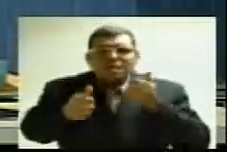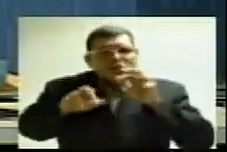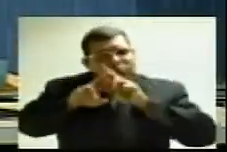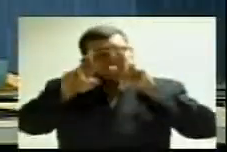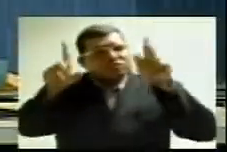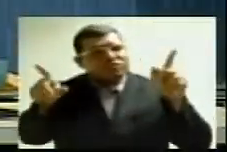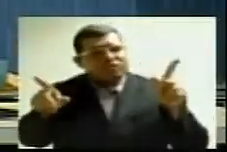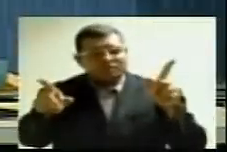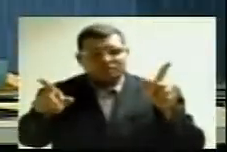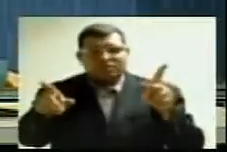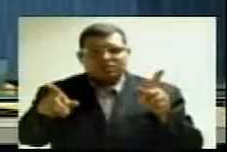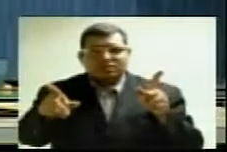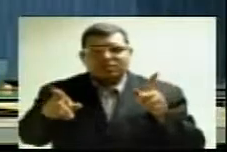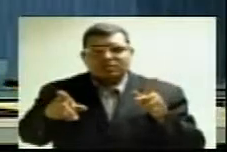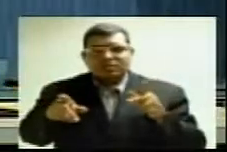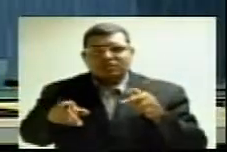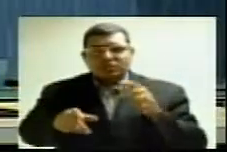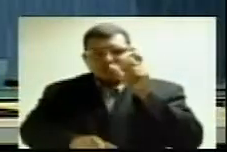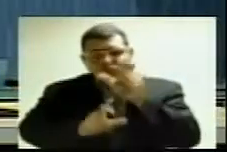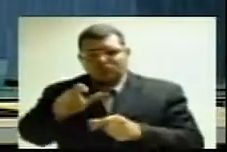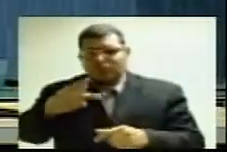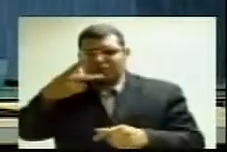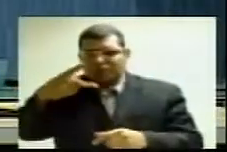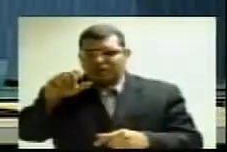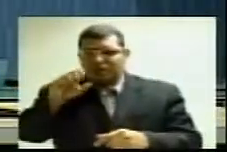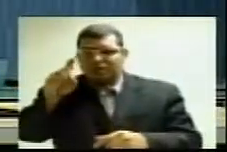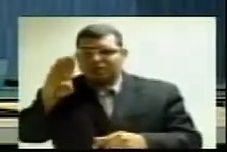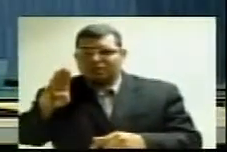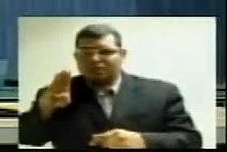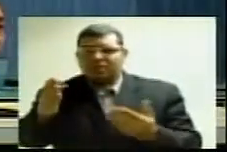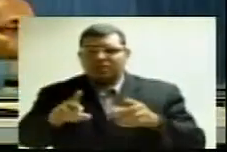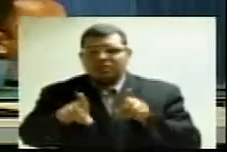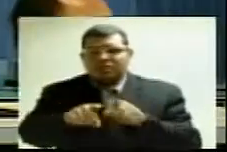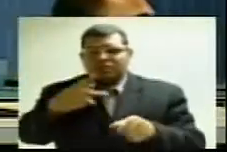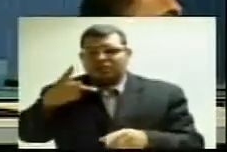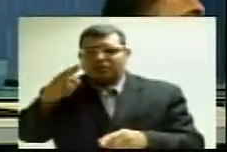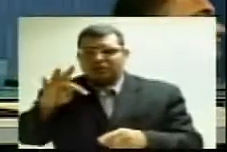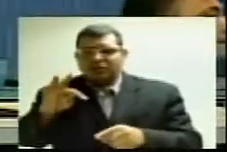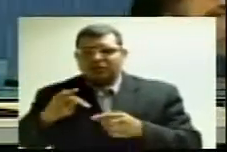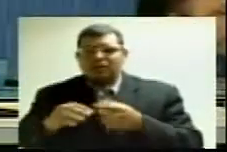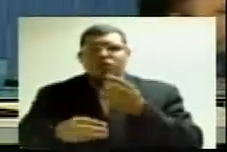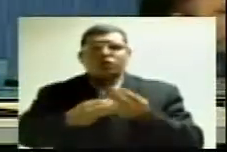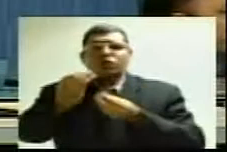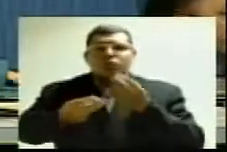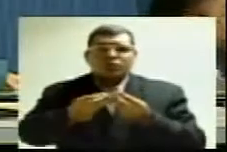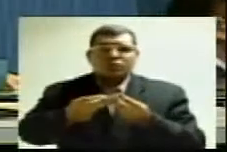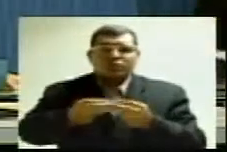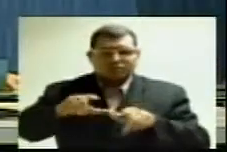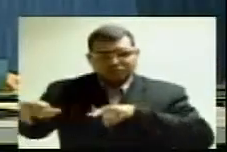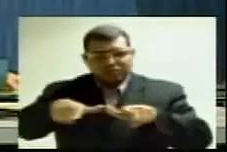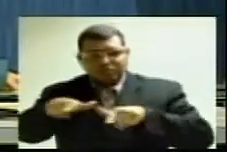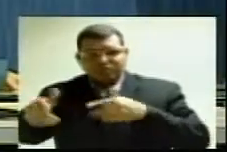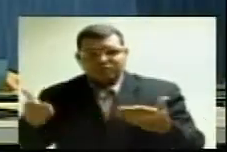pouquíssima diferença na conduta do PSDB e do PT, tanto na